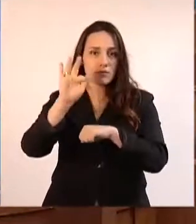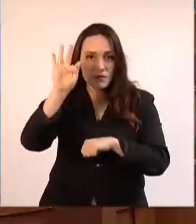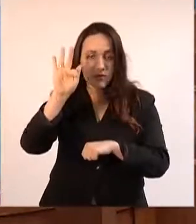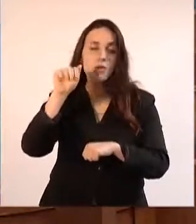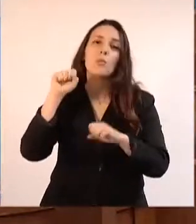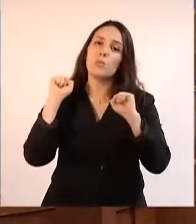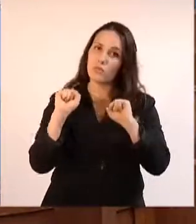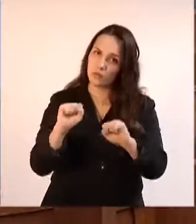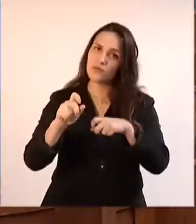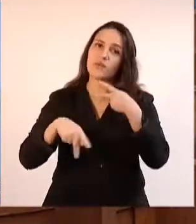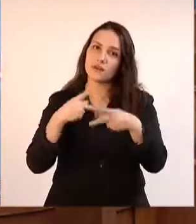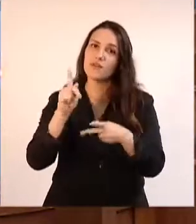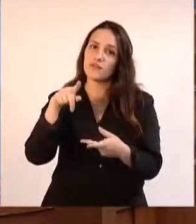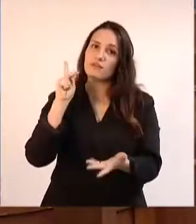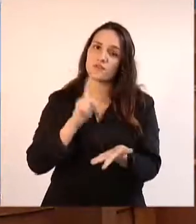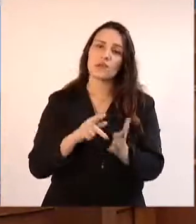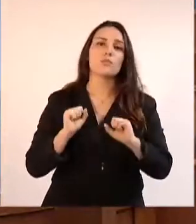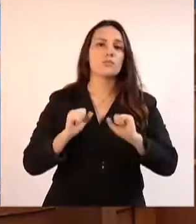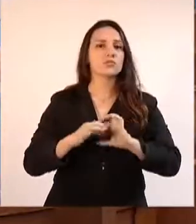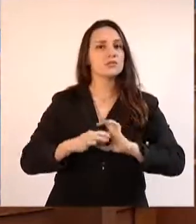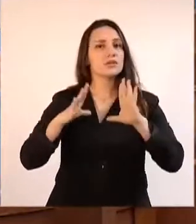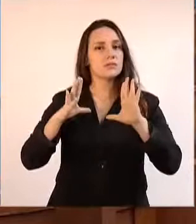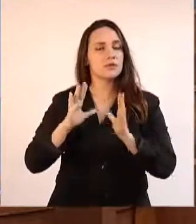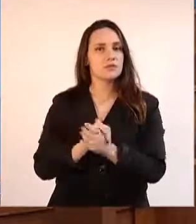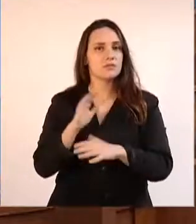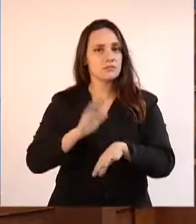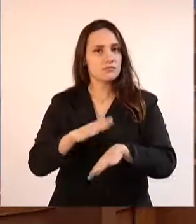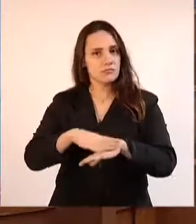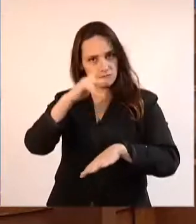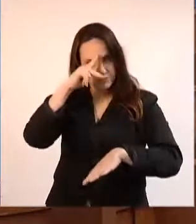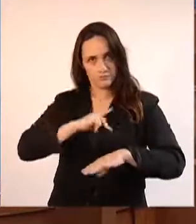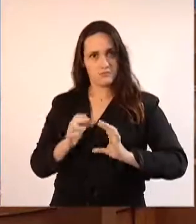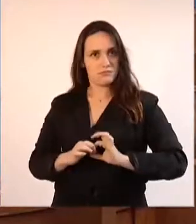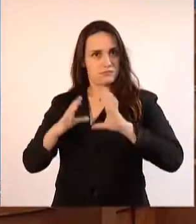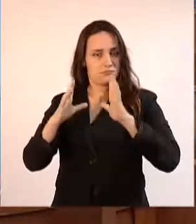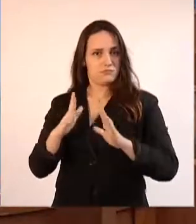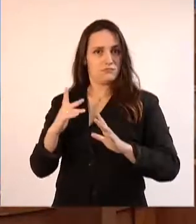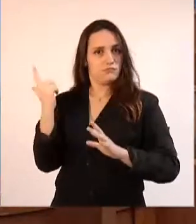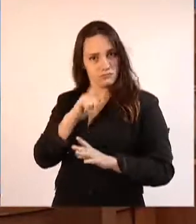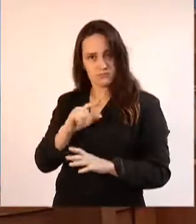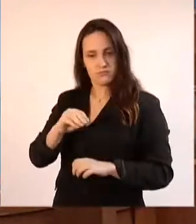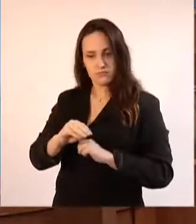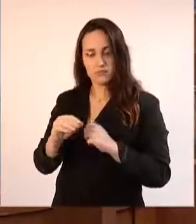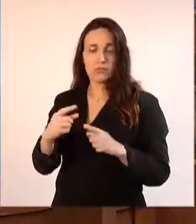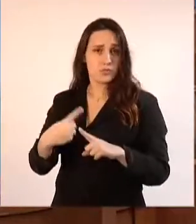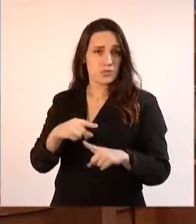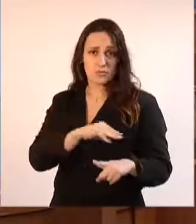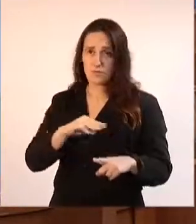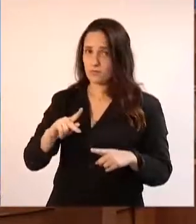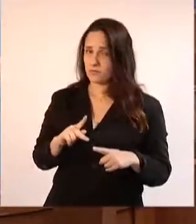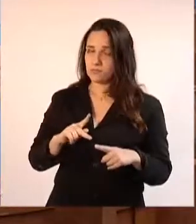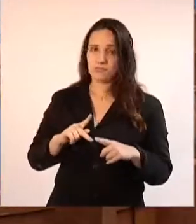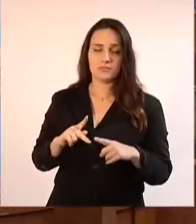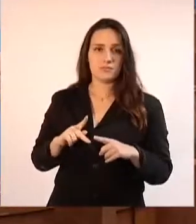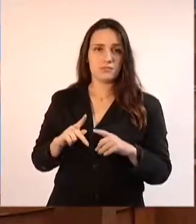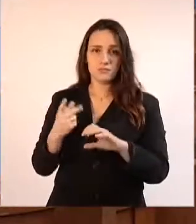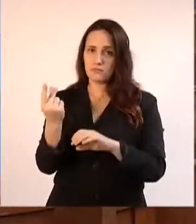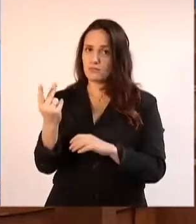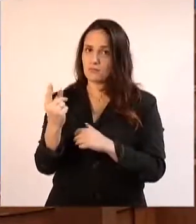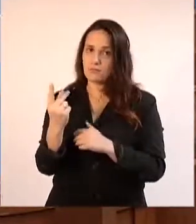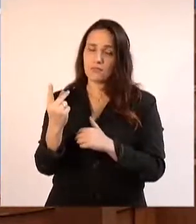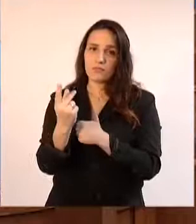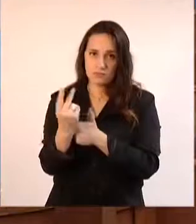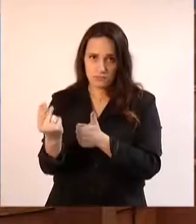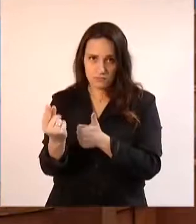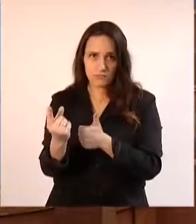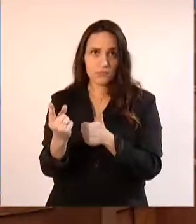da República, tem competência para conferir ao Ministério Público de Contas aquilo que a Constituição não